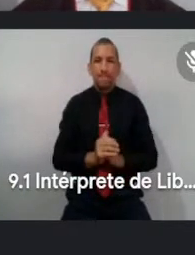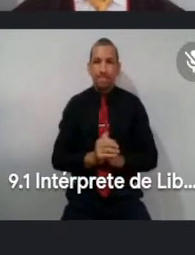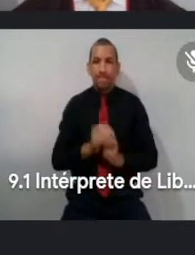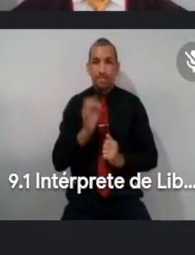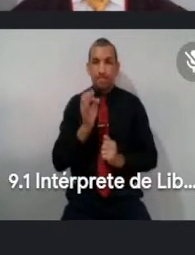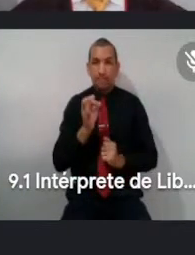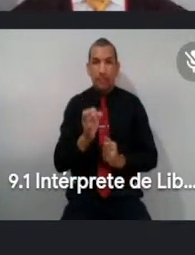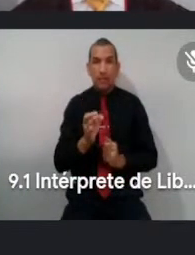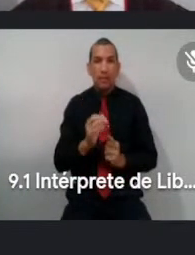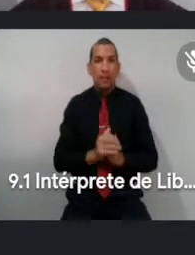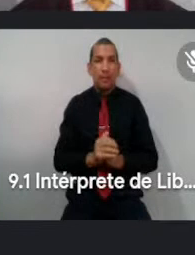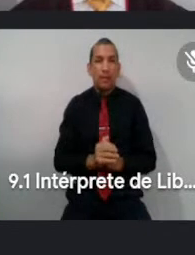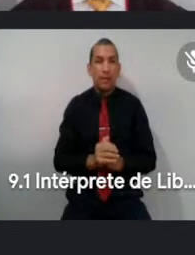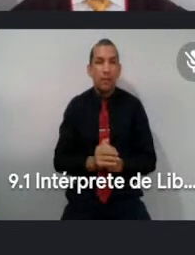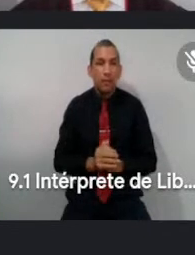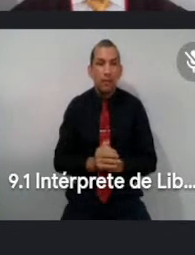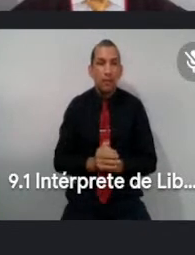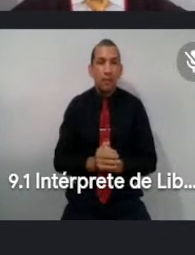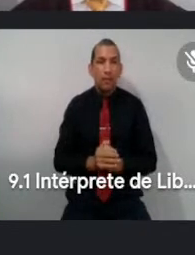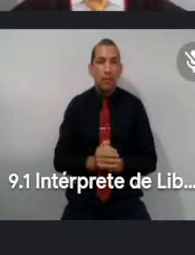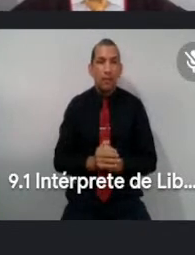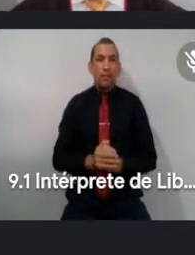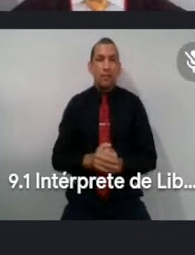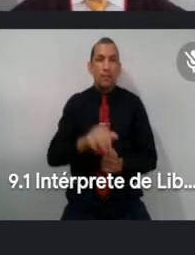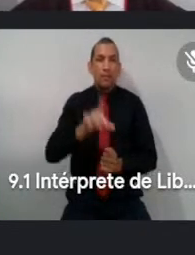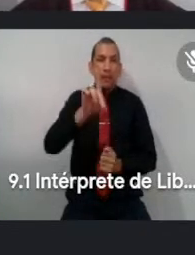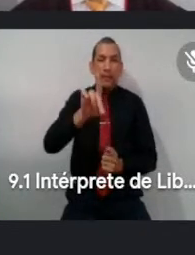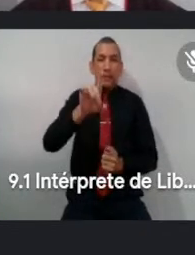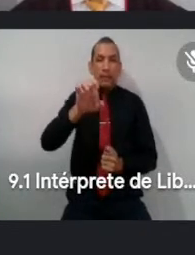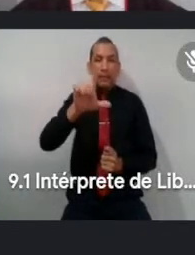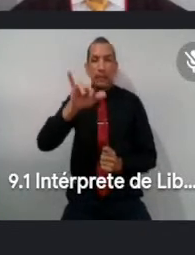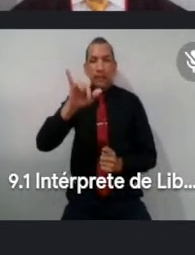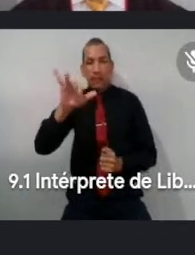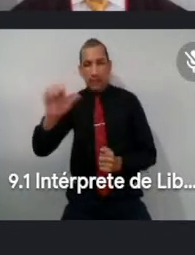Doutora juíza delícia Feitosa